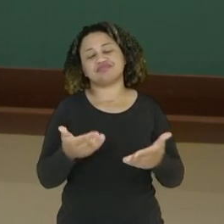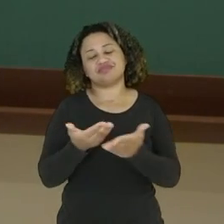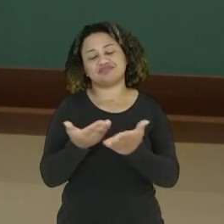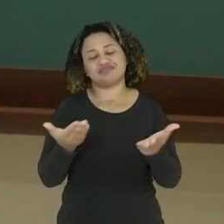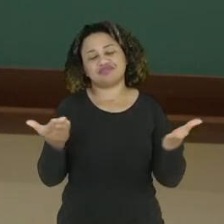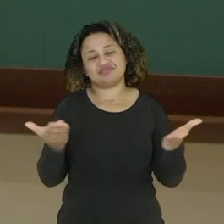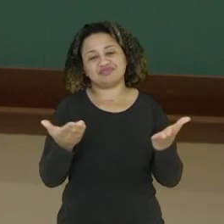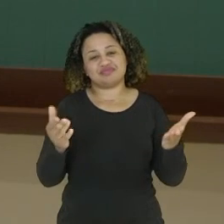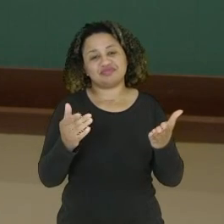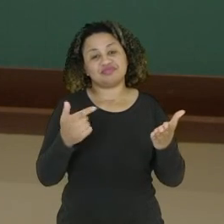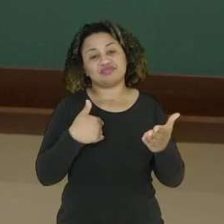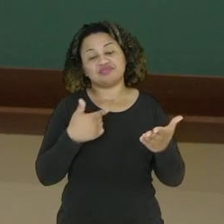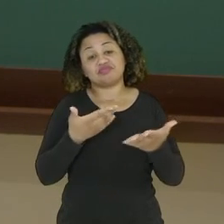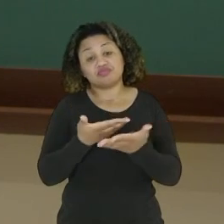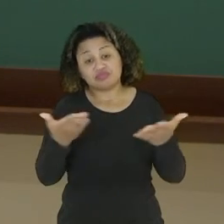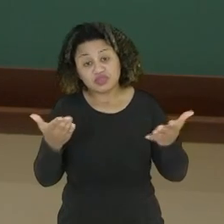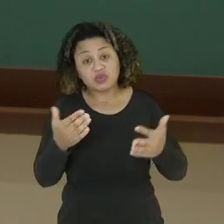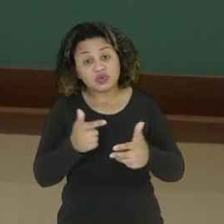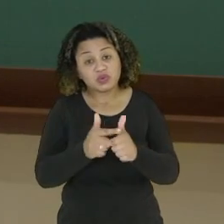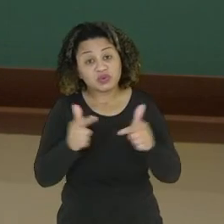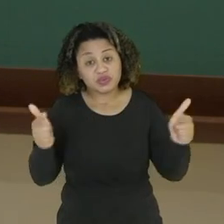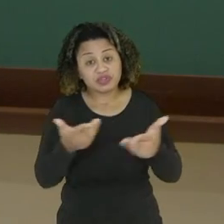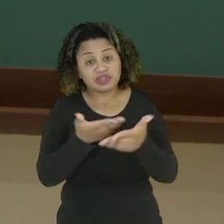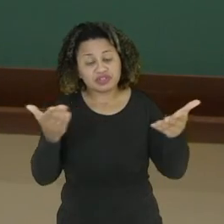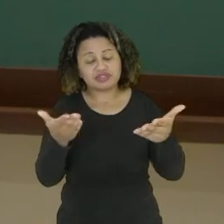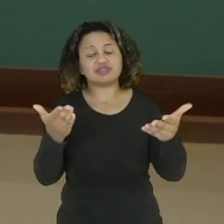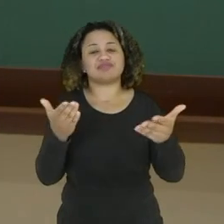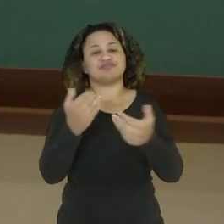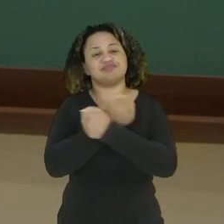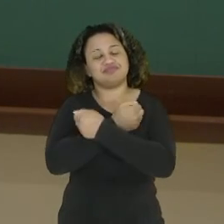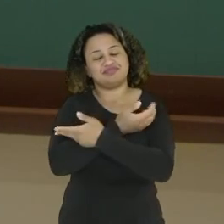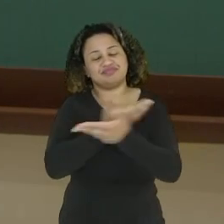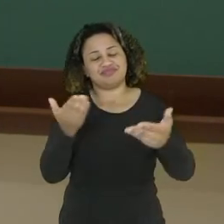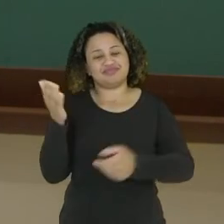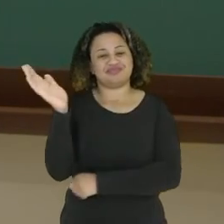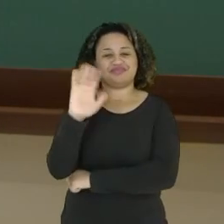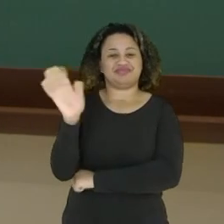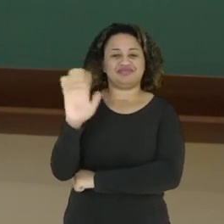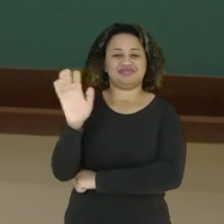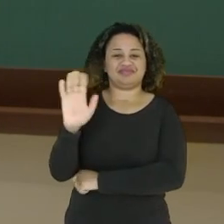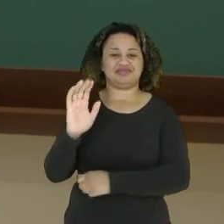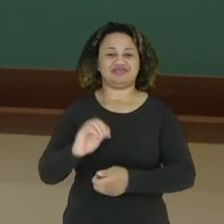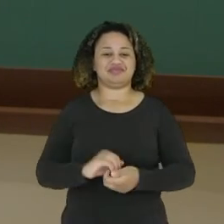a nossa aula. Desejo você muito sucesso, um forte abraço e até uma outra